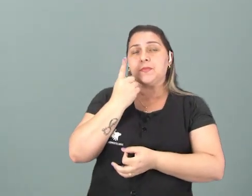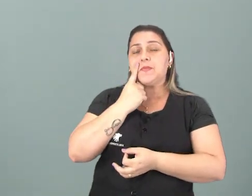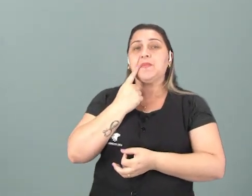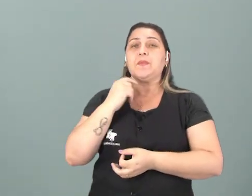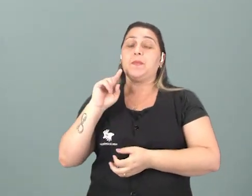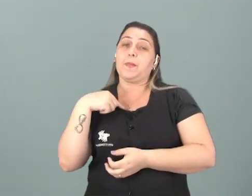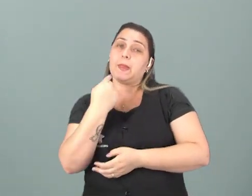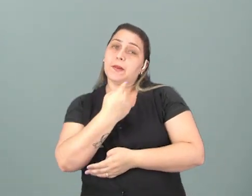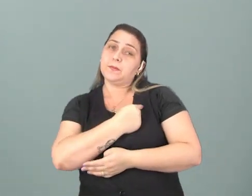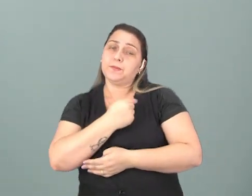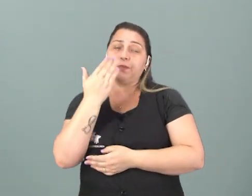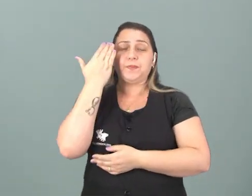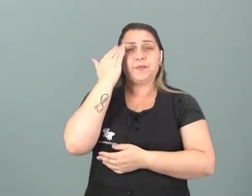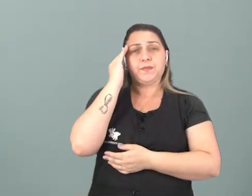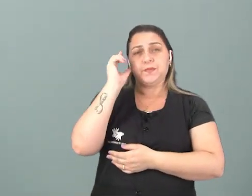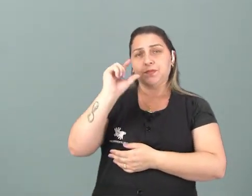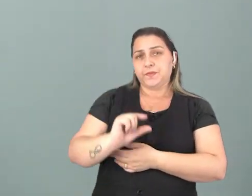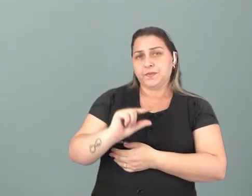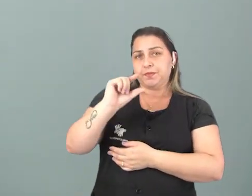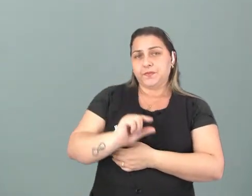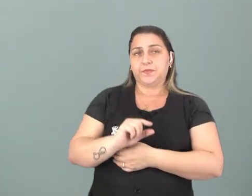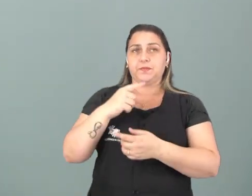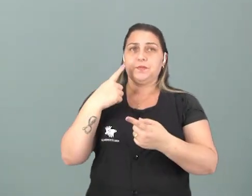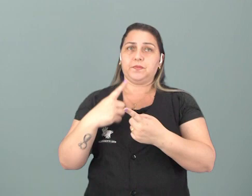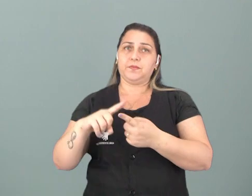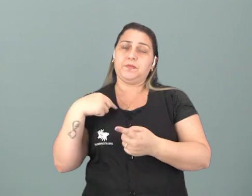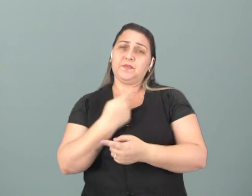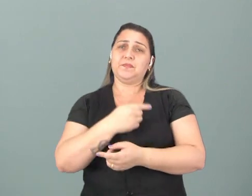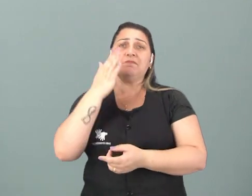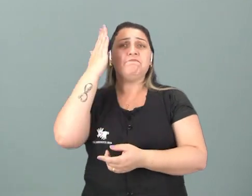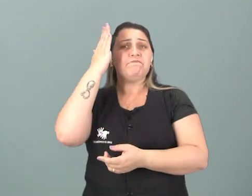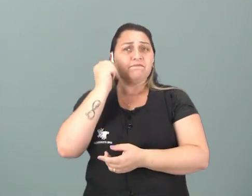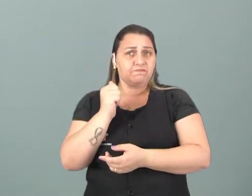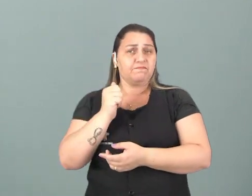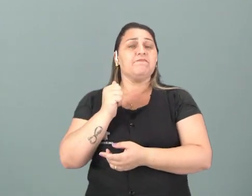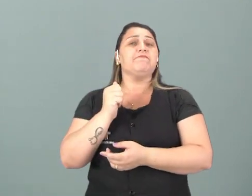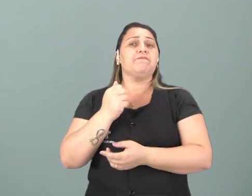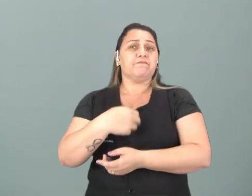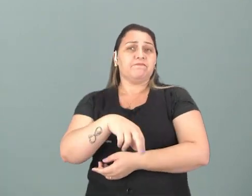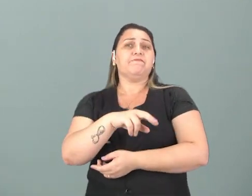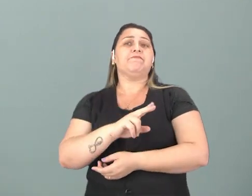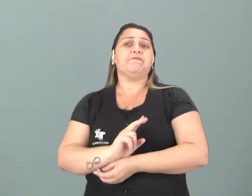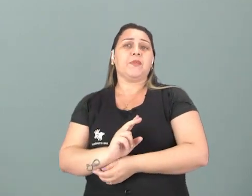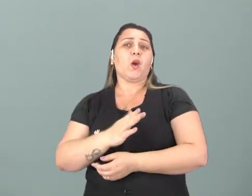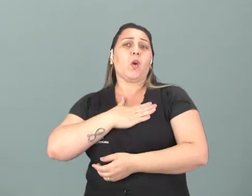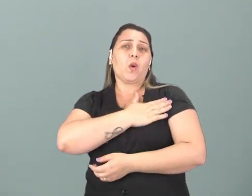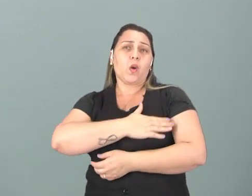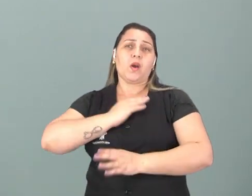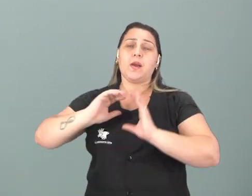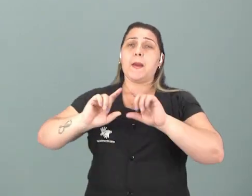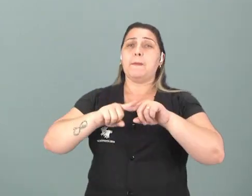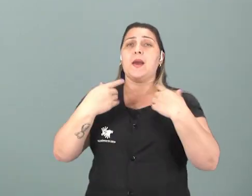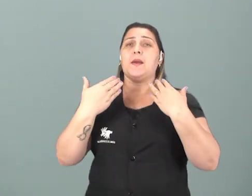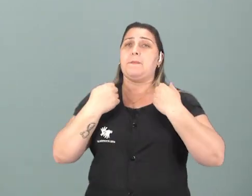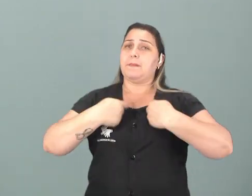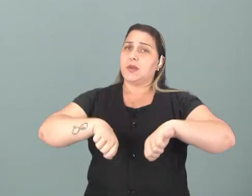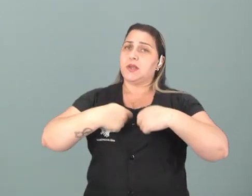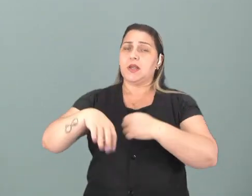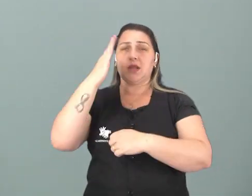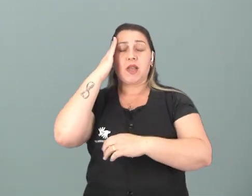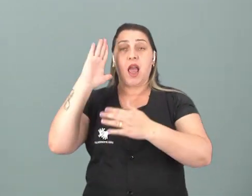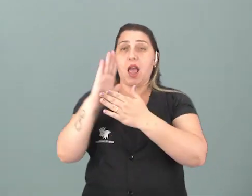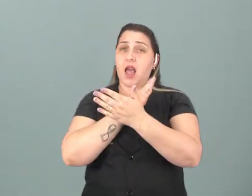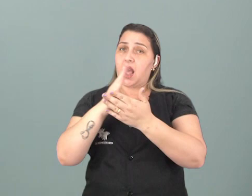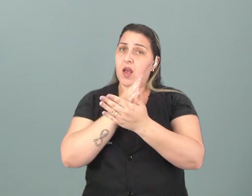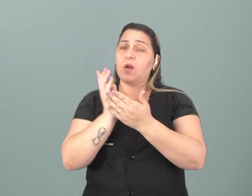Nós vamos entender um pouquinho, porque a gente sabe a respeito da música, gosta de música, mas a gente precisa entender algumas coisas